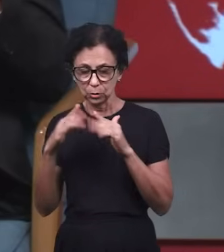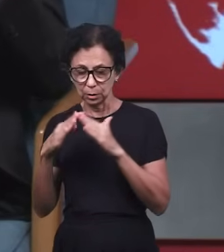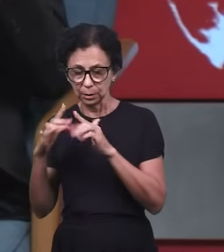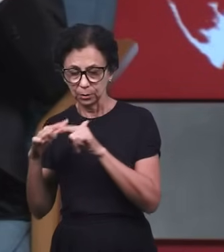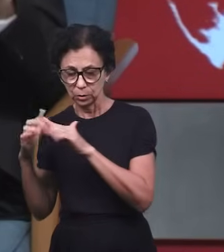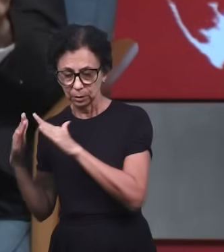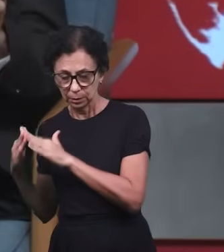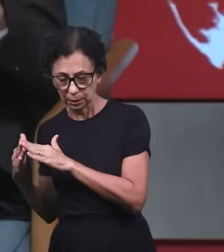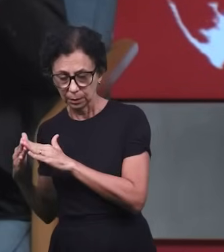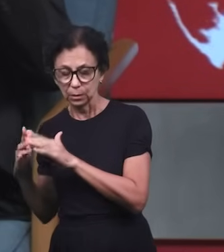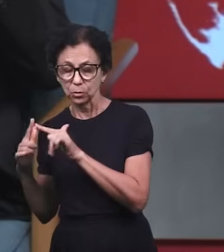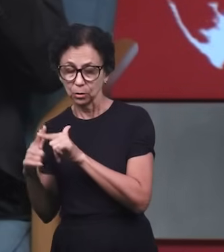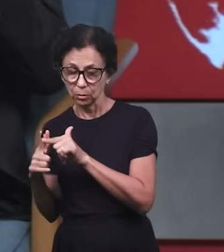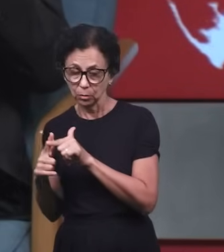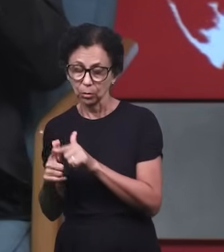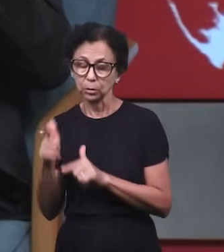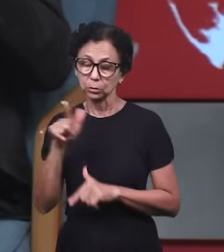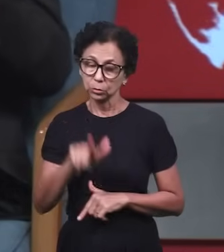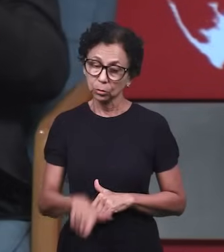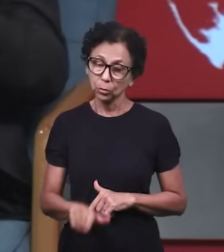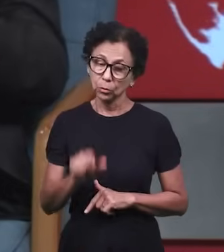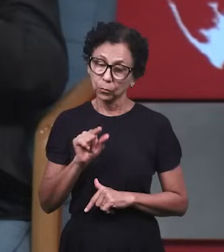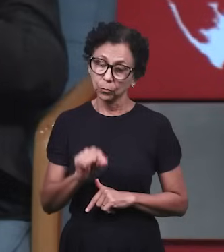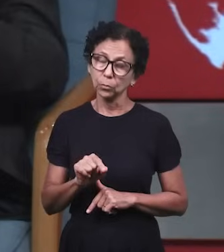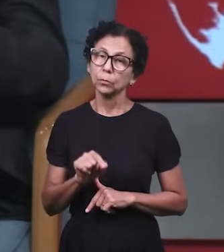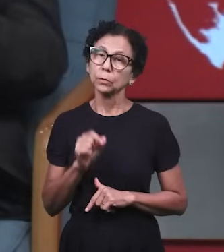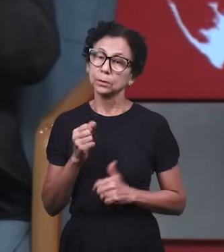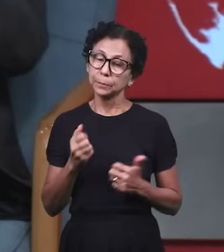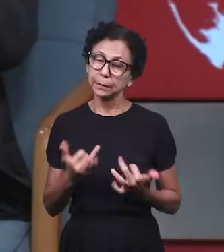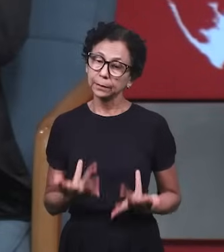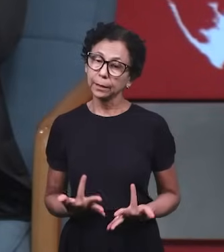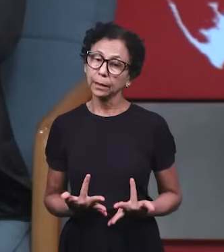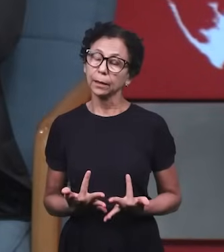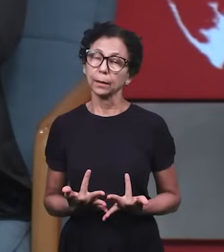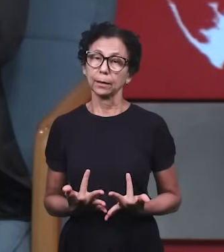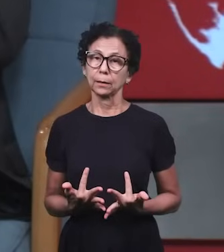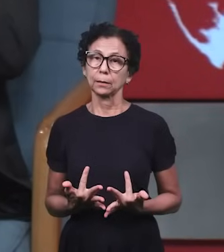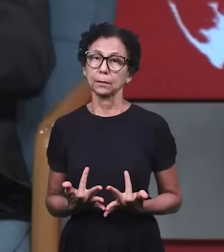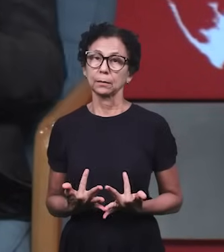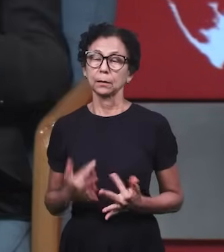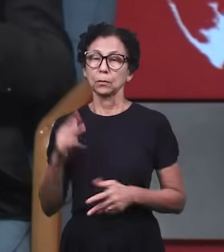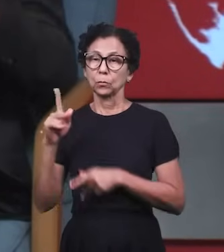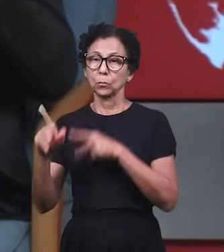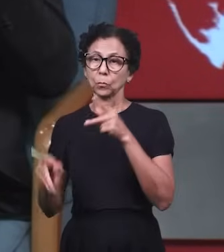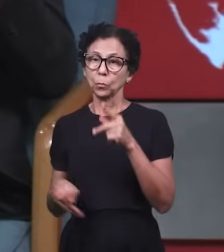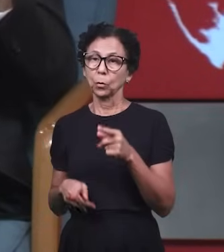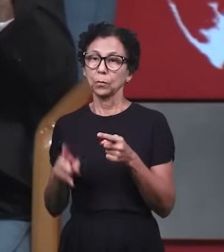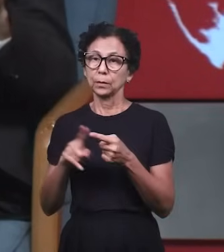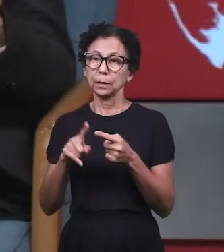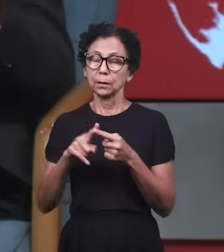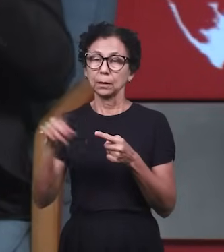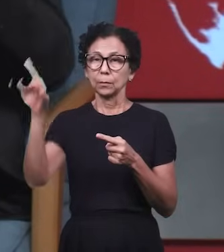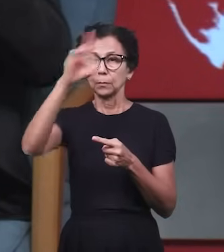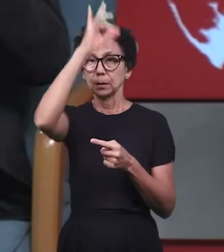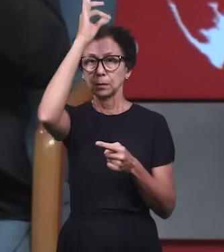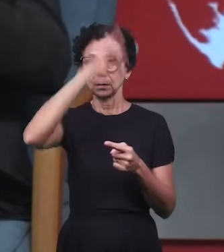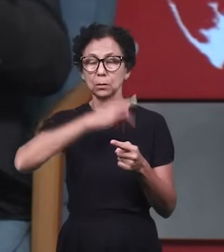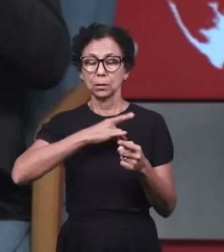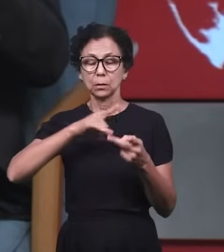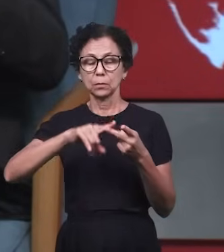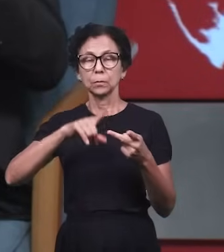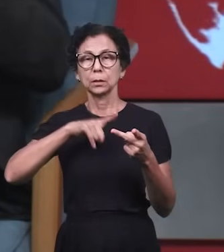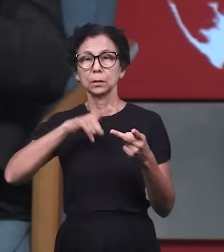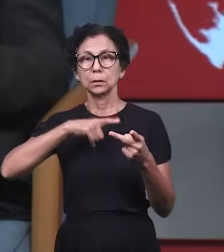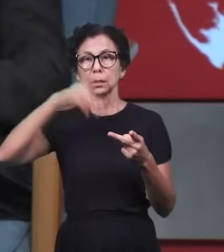é esse? O povo, repito, batizado com o Espírito Santo e com dons espirituais. Então, um povo onde o